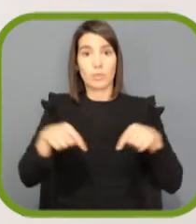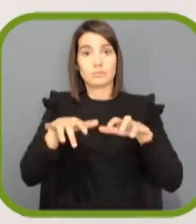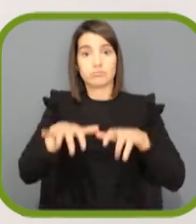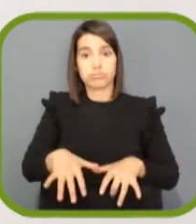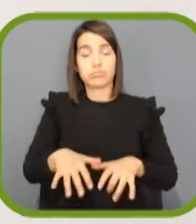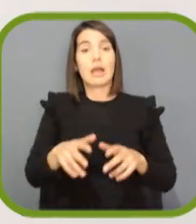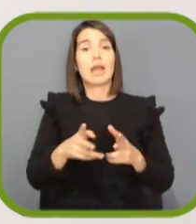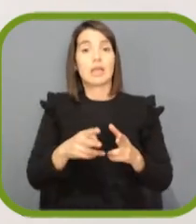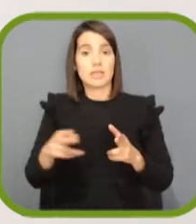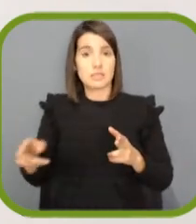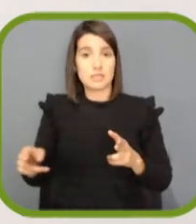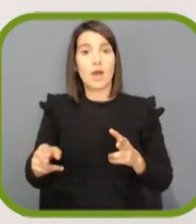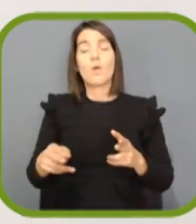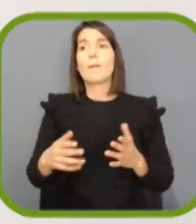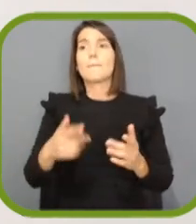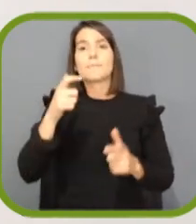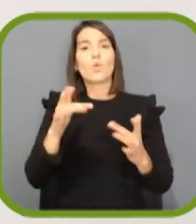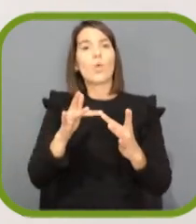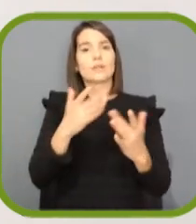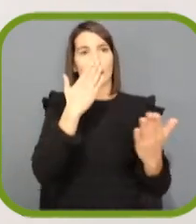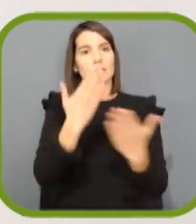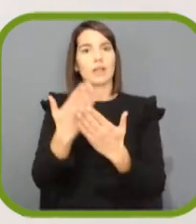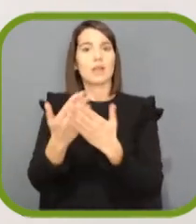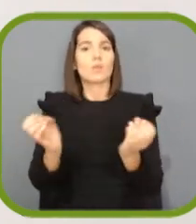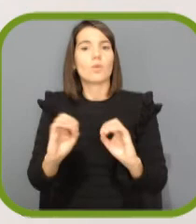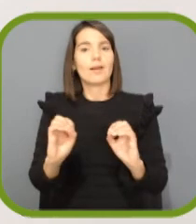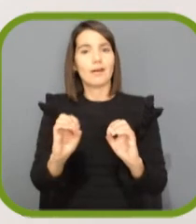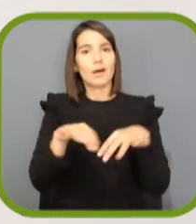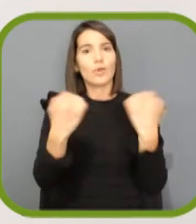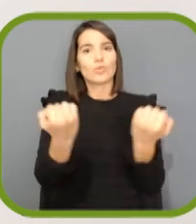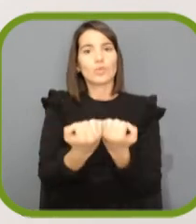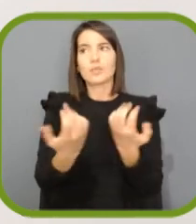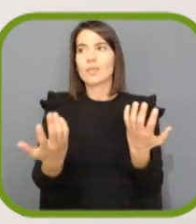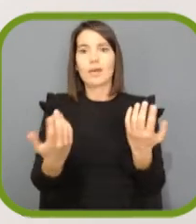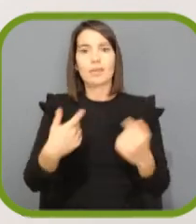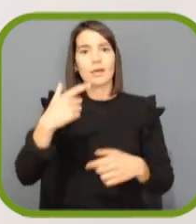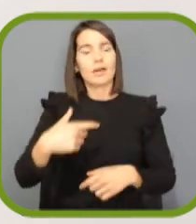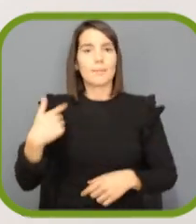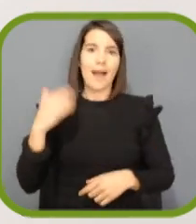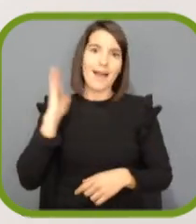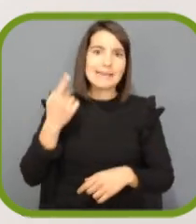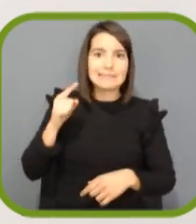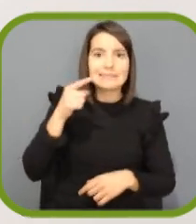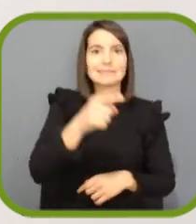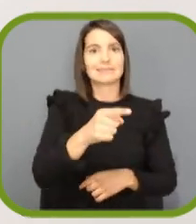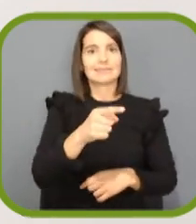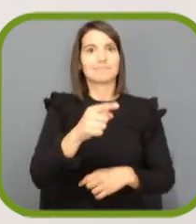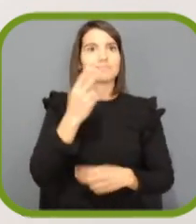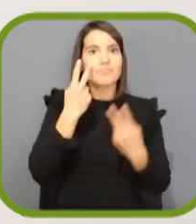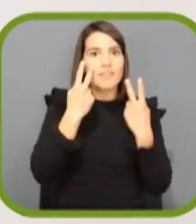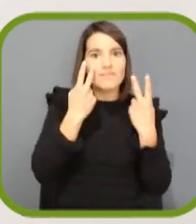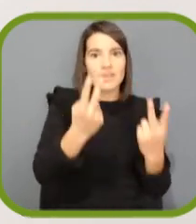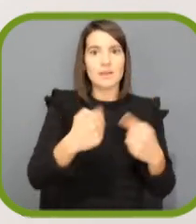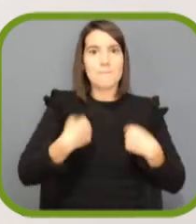redação não põe o jornalista em contacto com as pessoas, com a sociedade, não faz o jornalista deslocar-se aos sítios